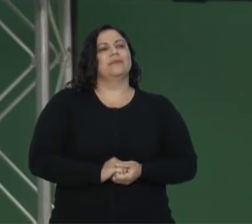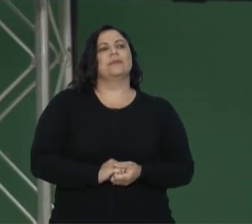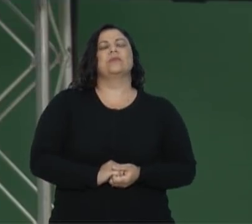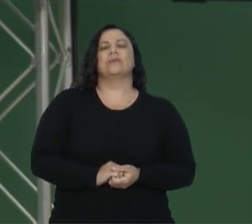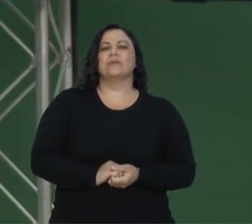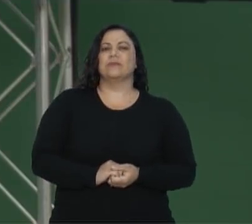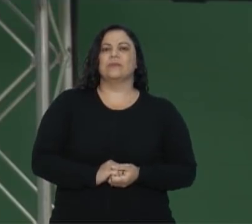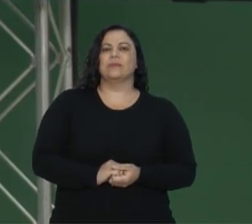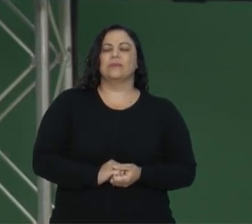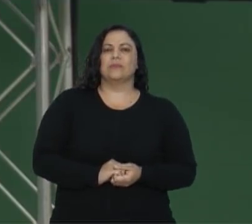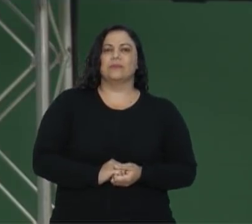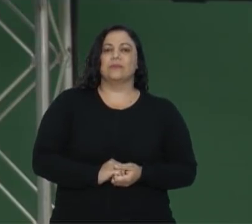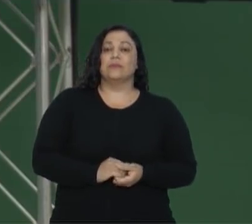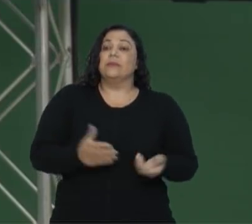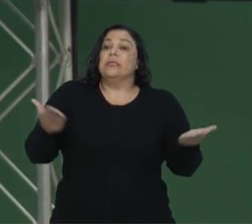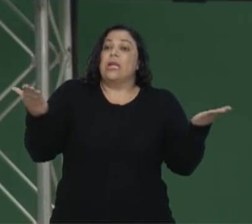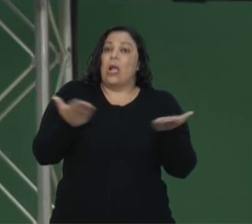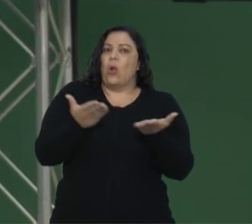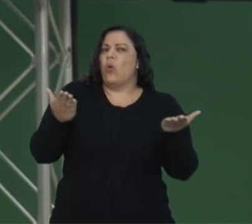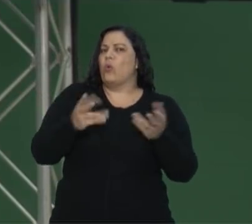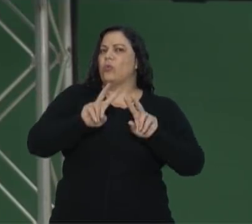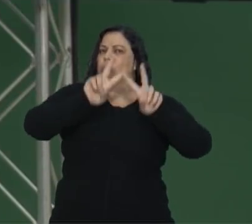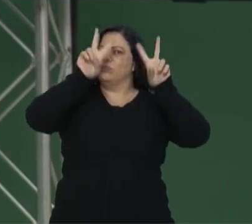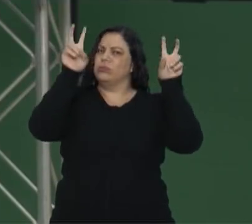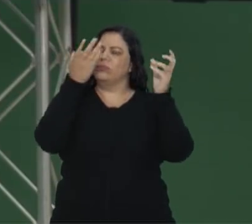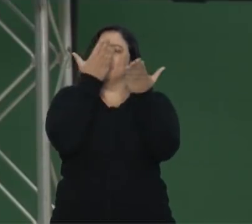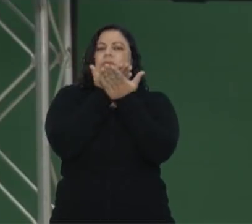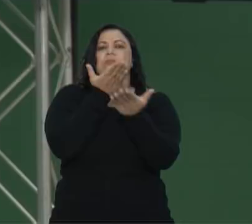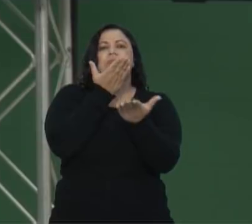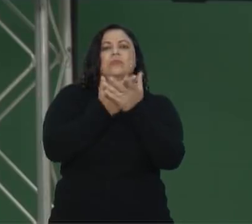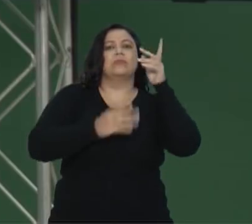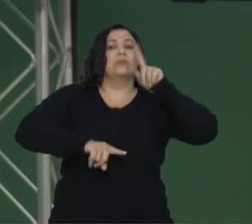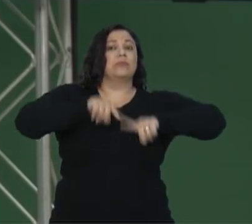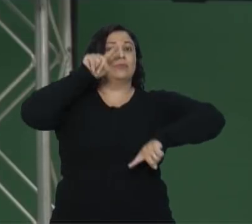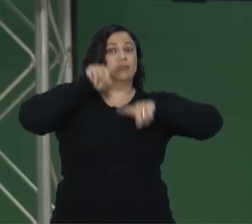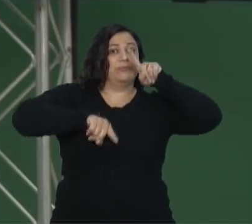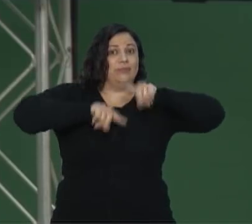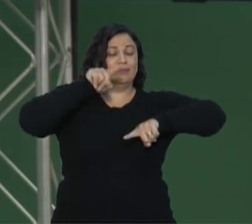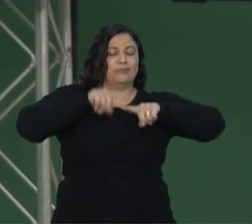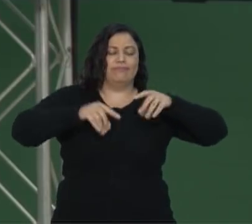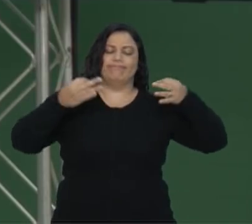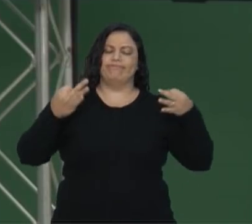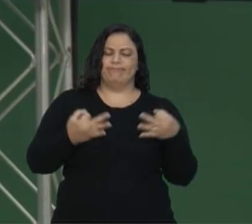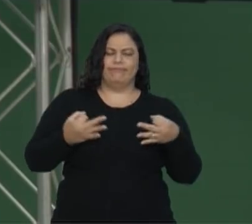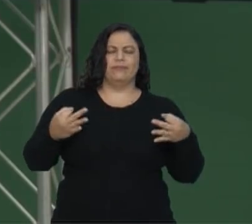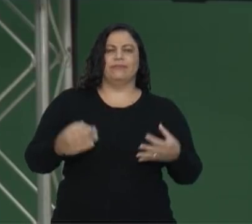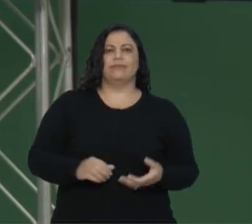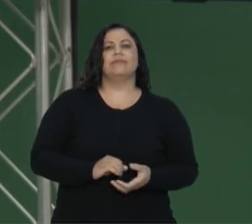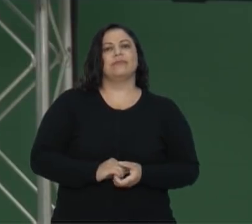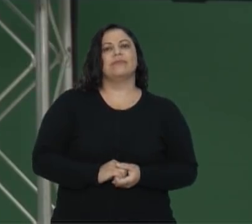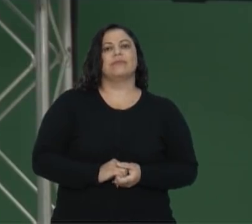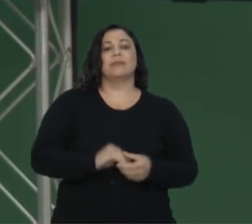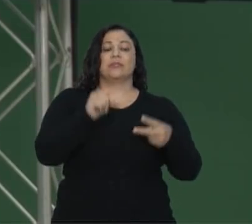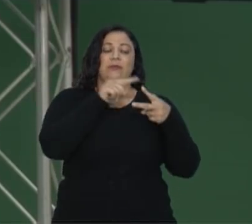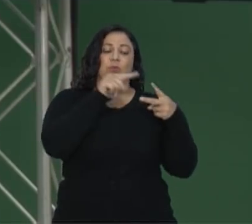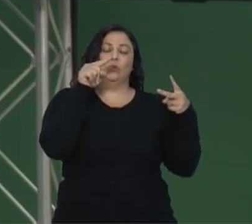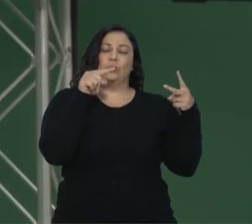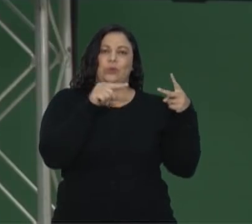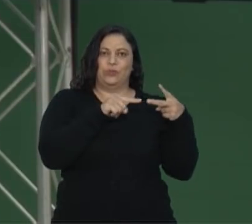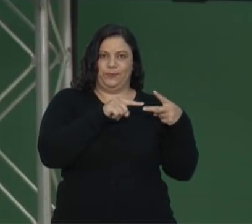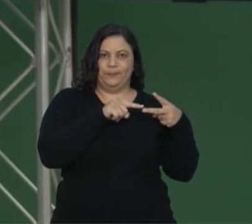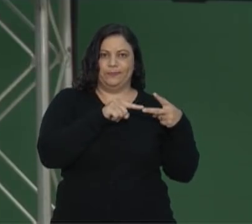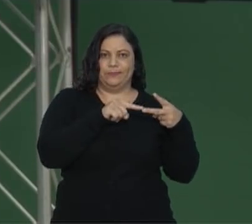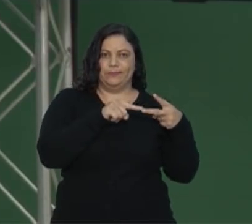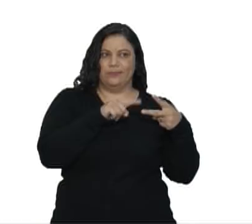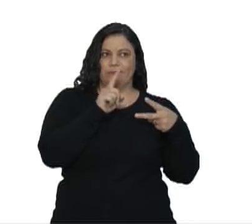tela. Hoje, a nossa aula foi sobre materiais. Perfeito. Temos 2 tipos de